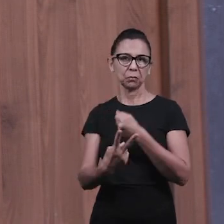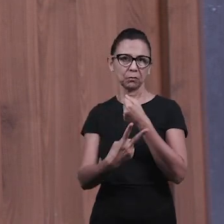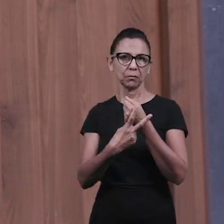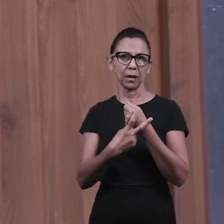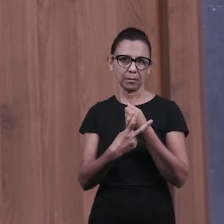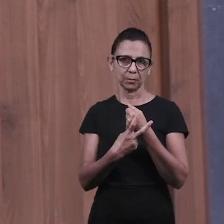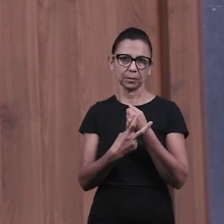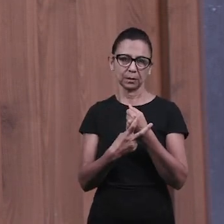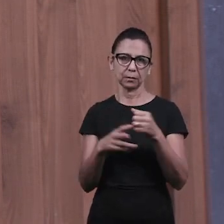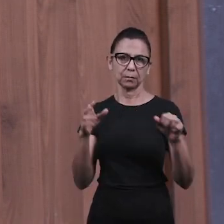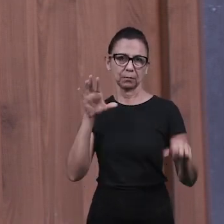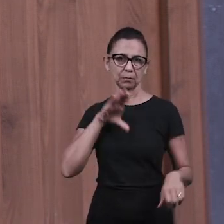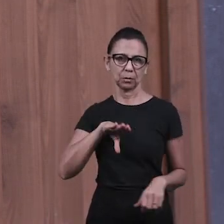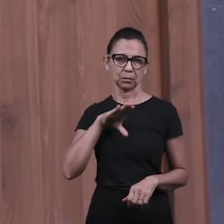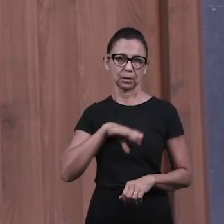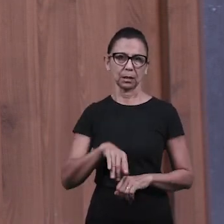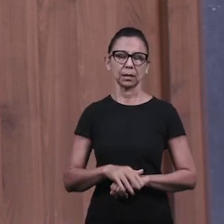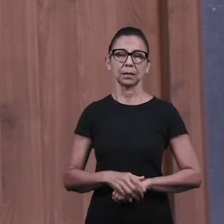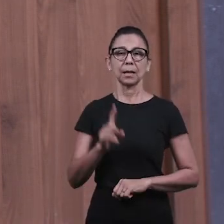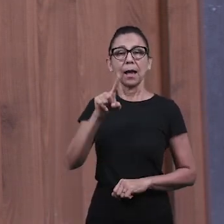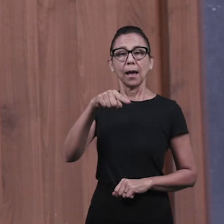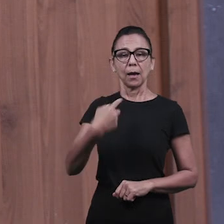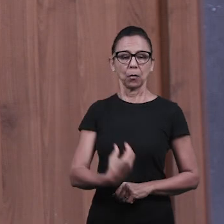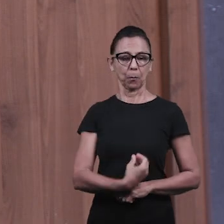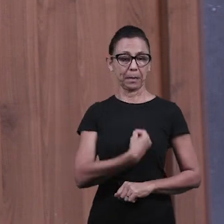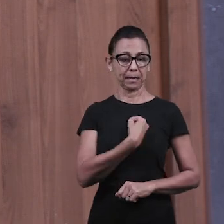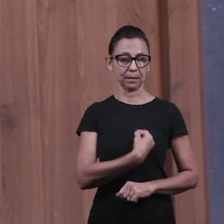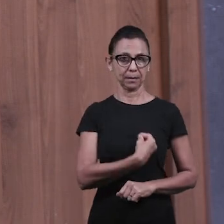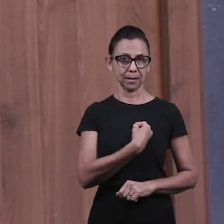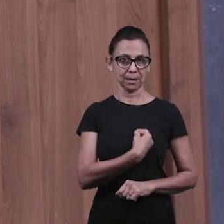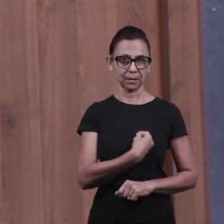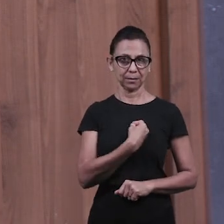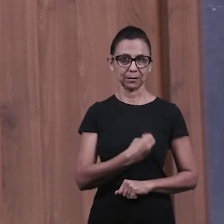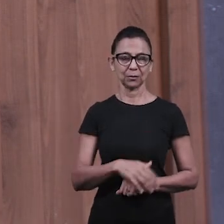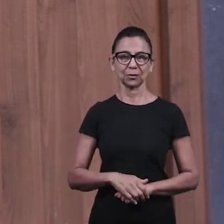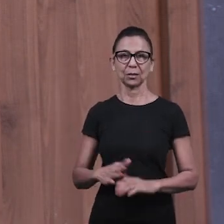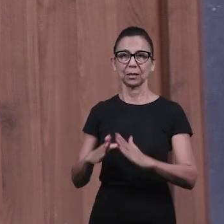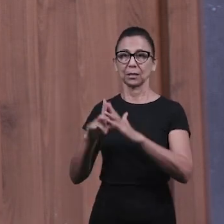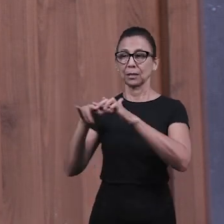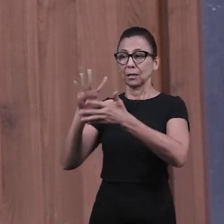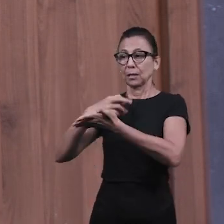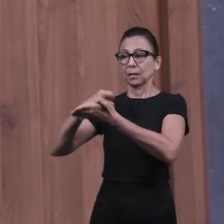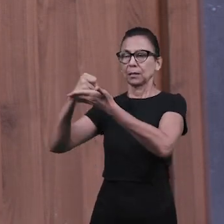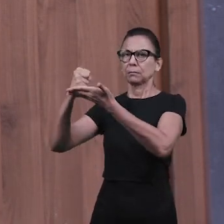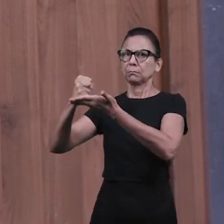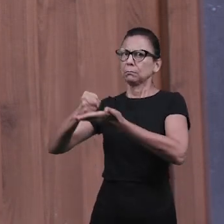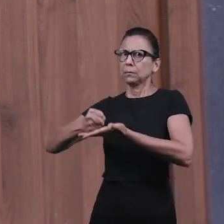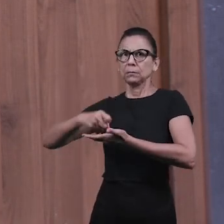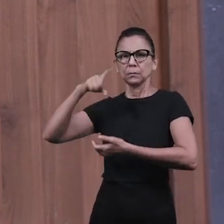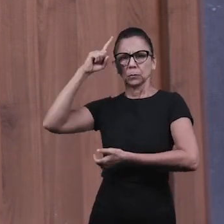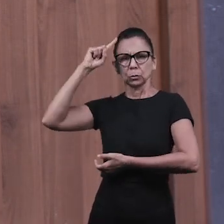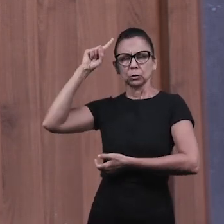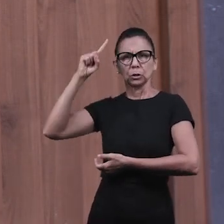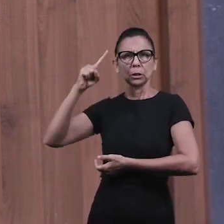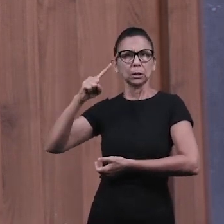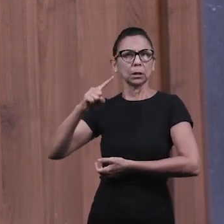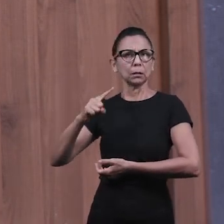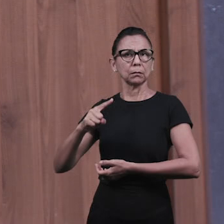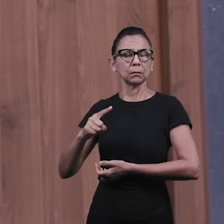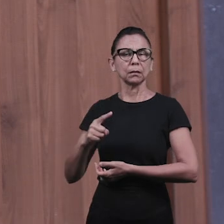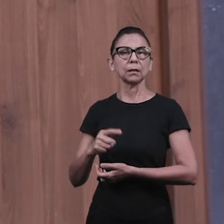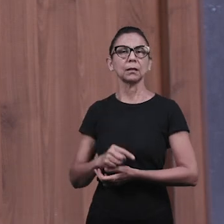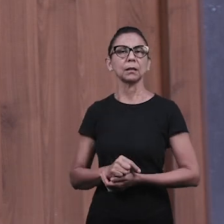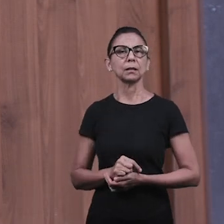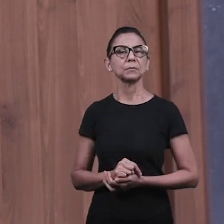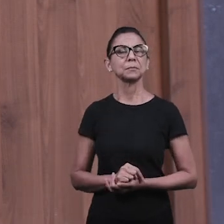no presente. Isso significa que o preparo para o arrebatamento da igreja é um preparo sempre presente, sempre